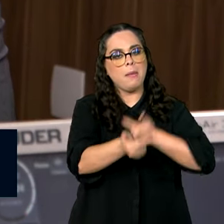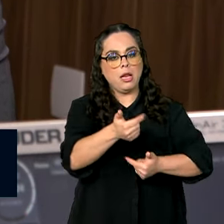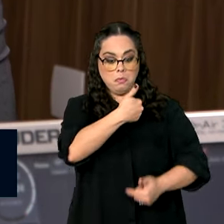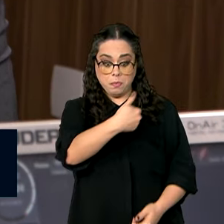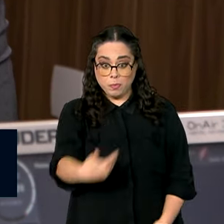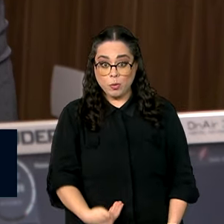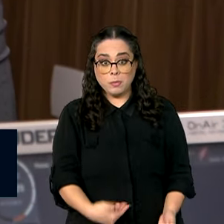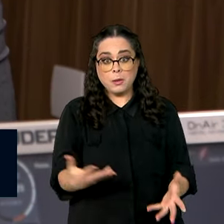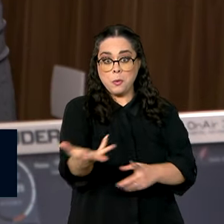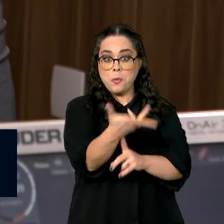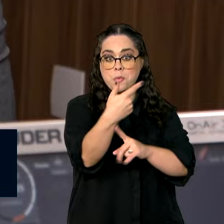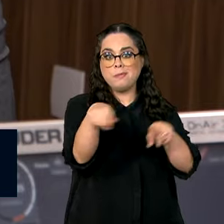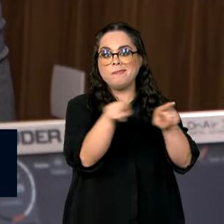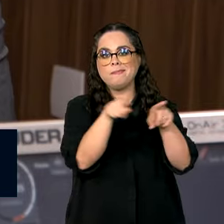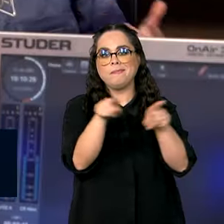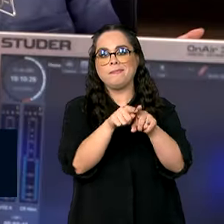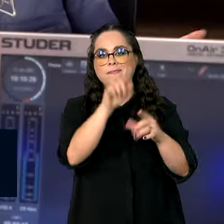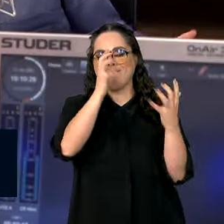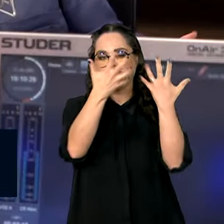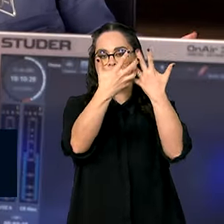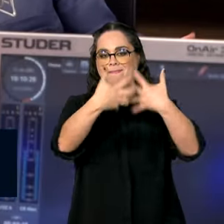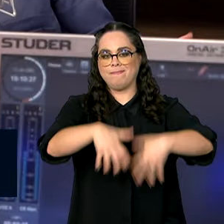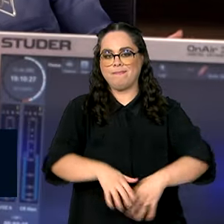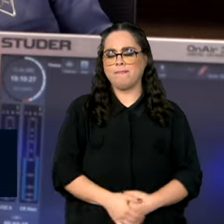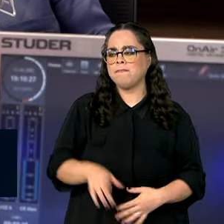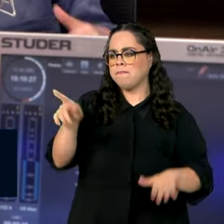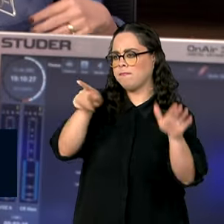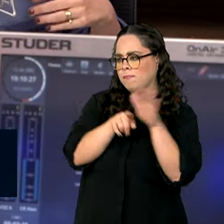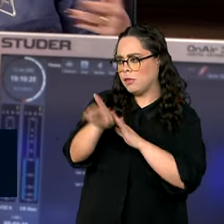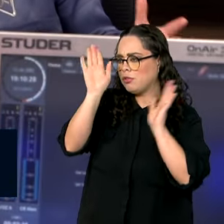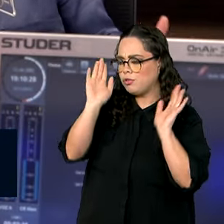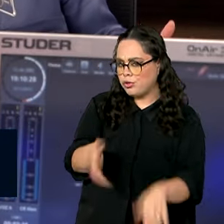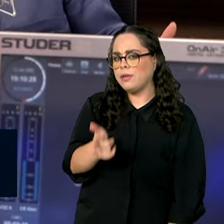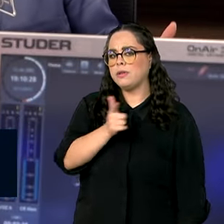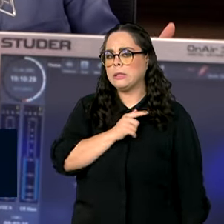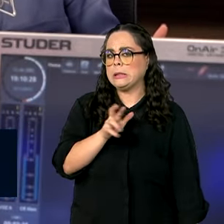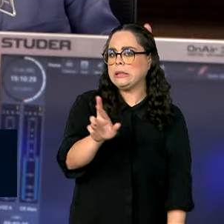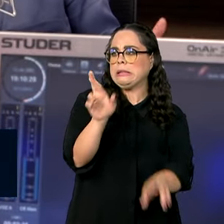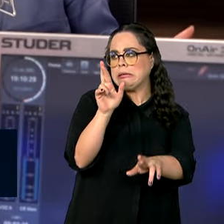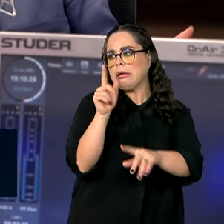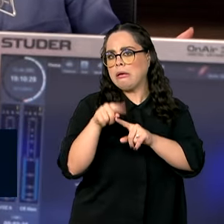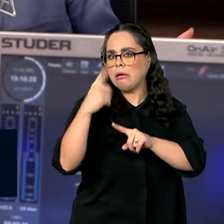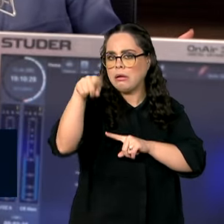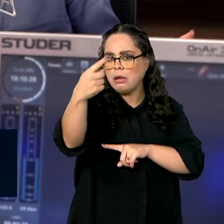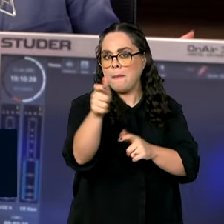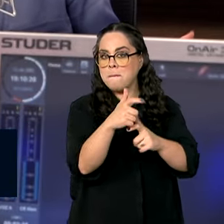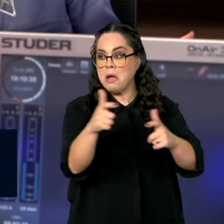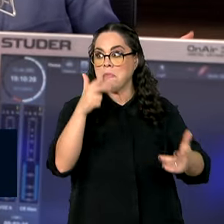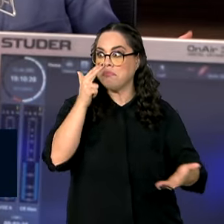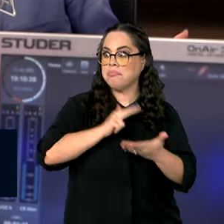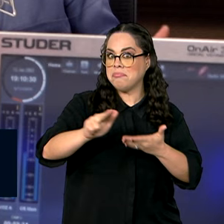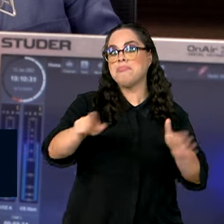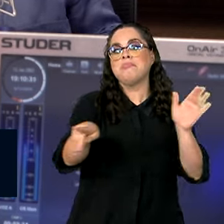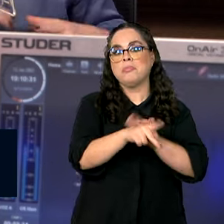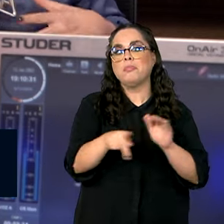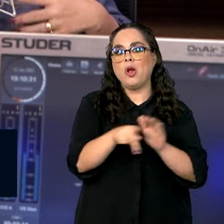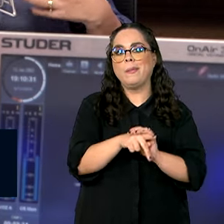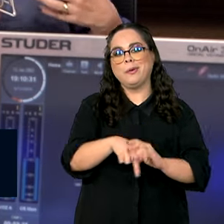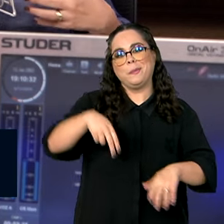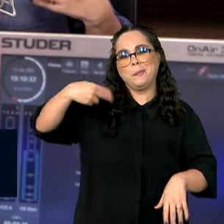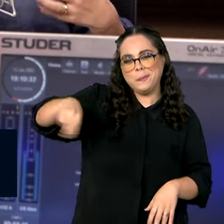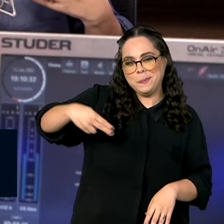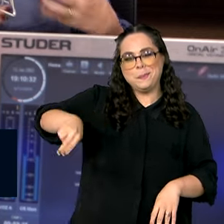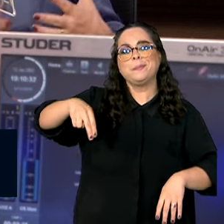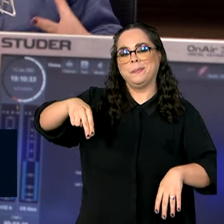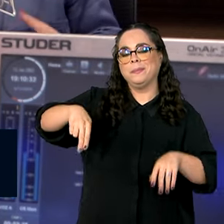qualidade e mais eficiente vocês já tem Presidente Uma expectativa de aumento da demanda com essa black friday como é